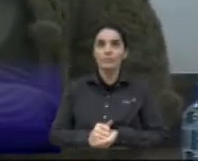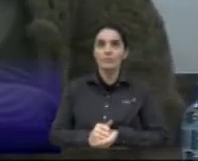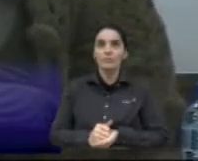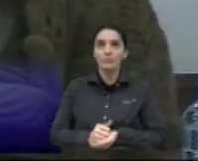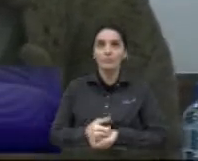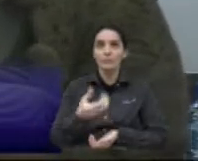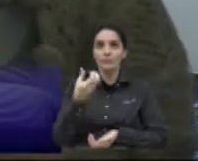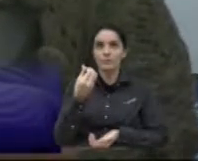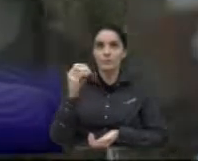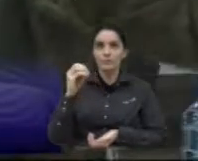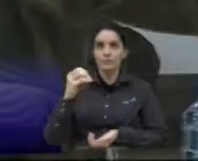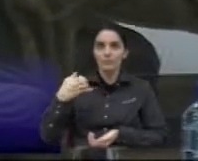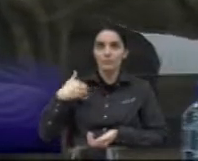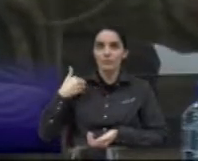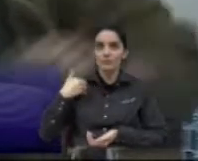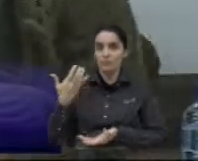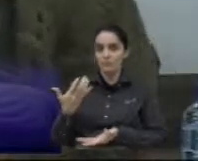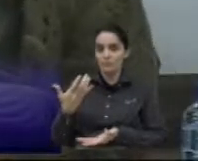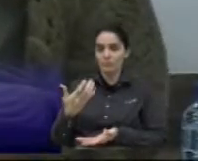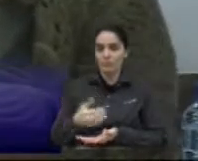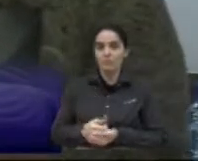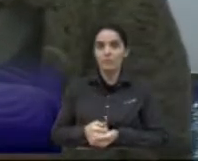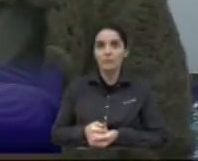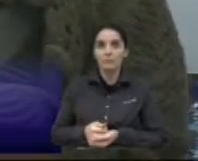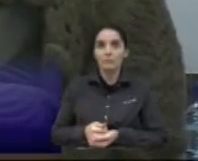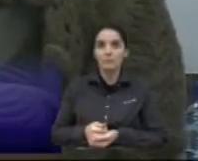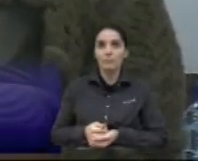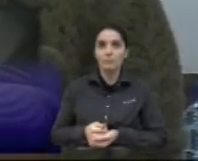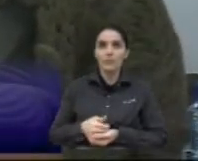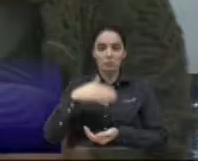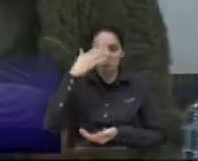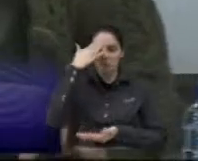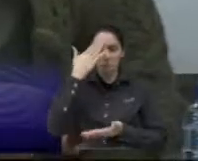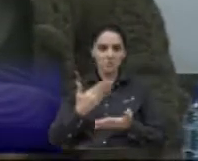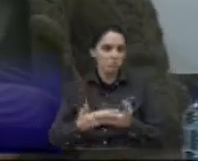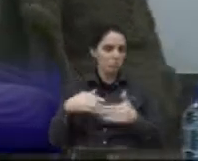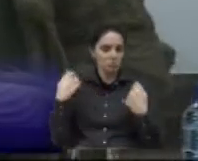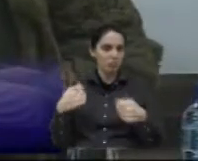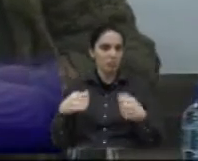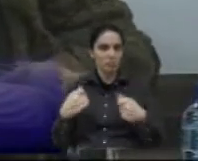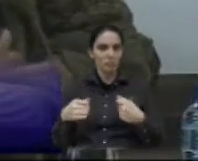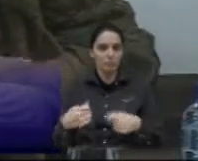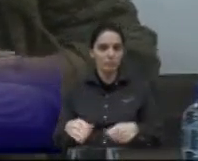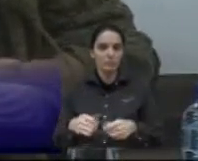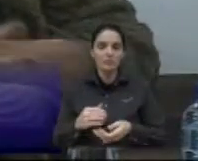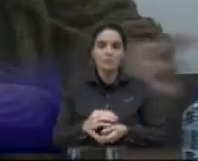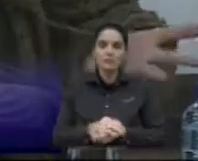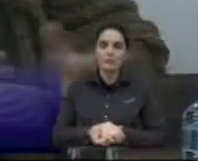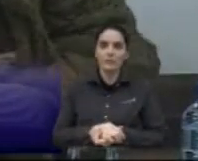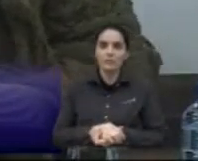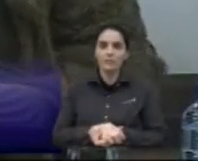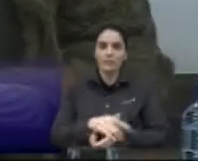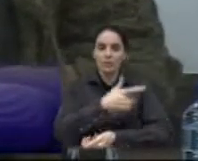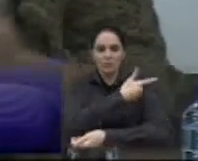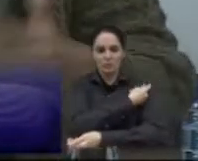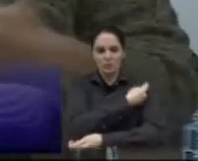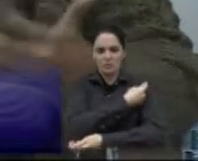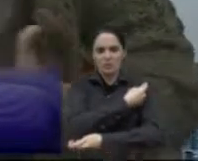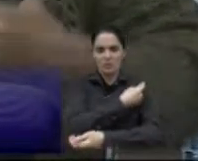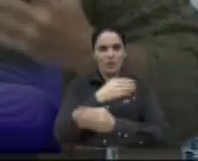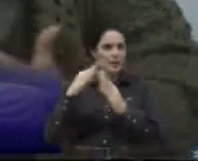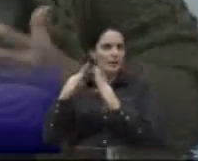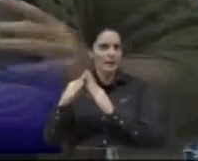que... estou falando minha idade, hein? Não creio que vá precisar realmente de que vá me vacinar em casa. E, além